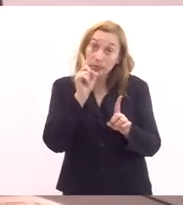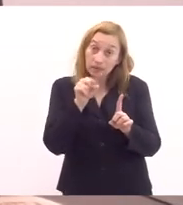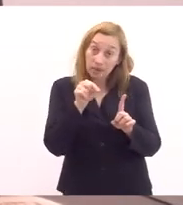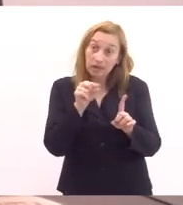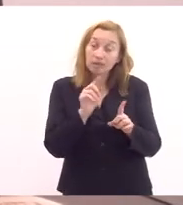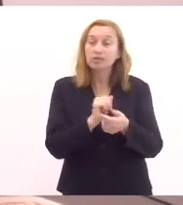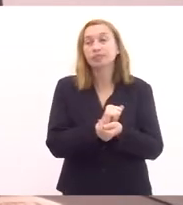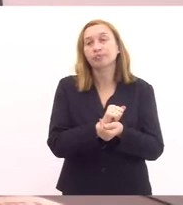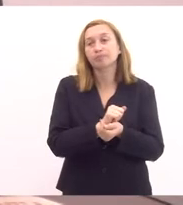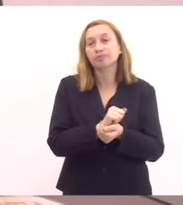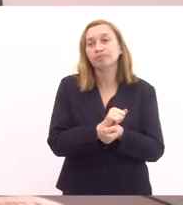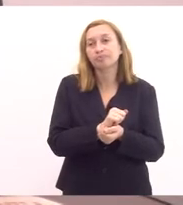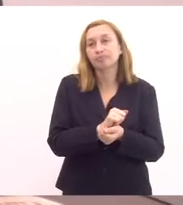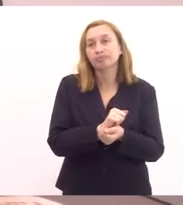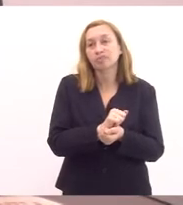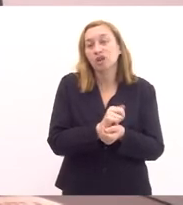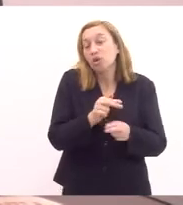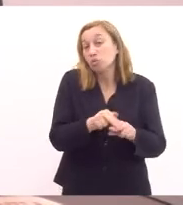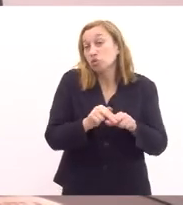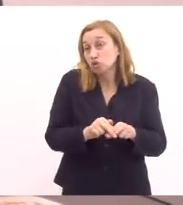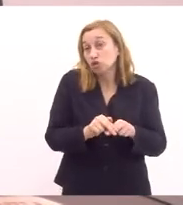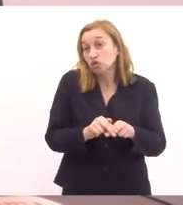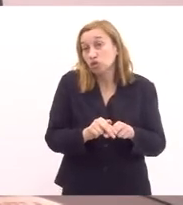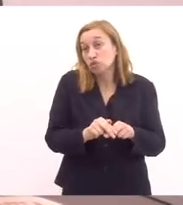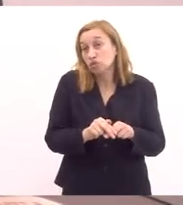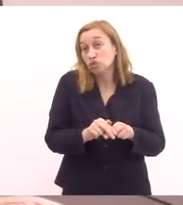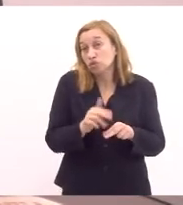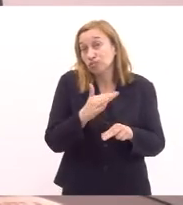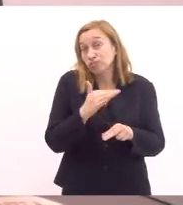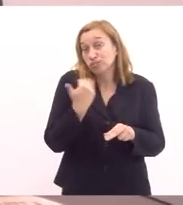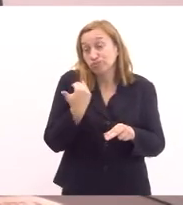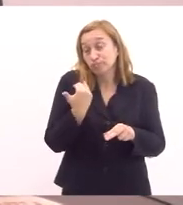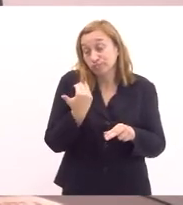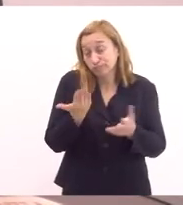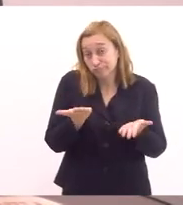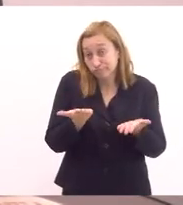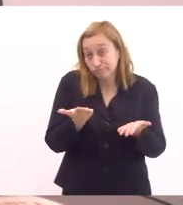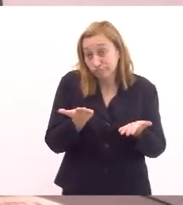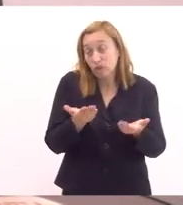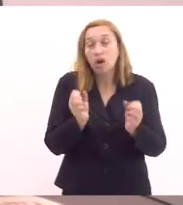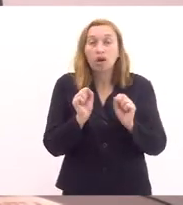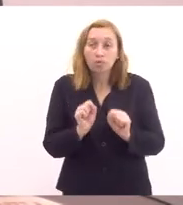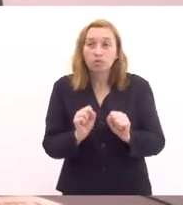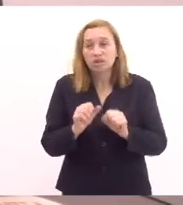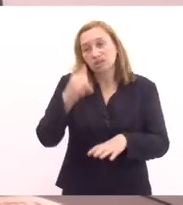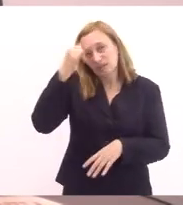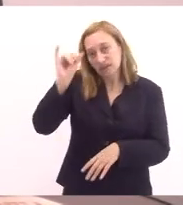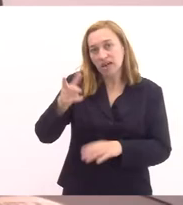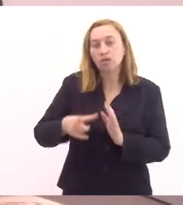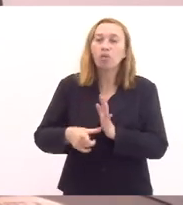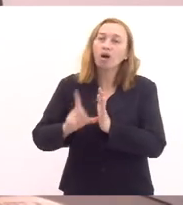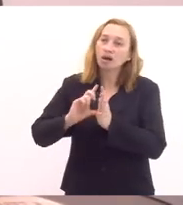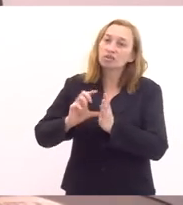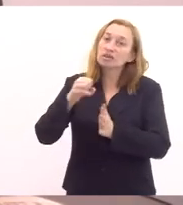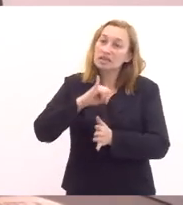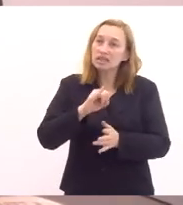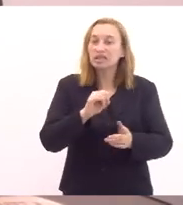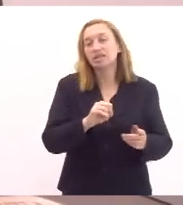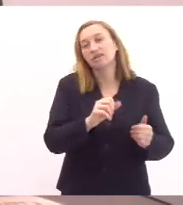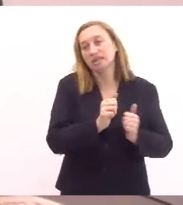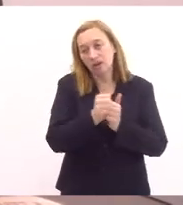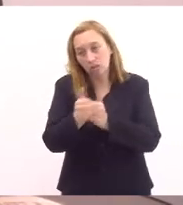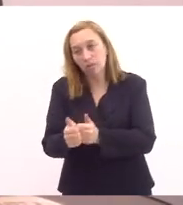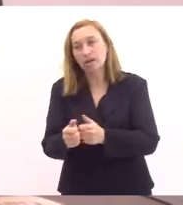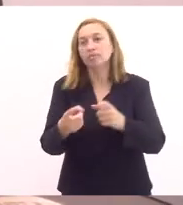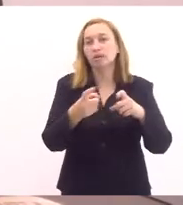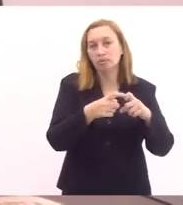E que acaba por conta disso acaba acontecendo um desfecho morte que poderia ter sido evitado se